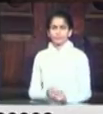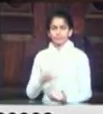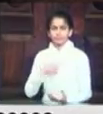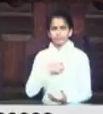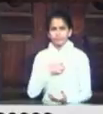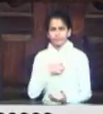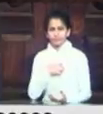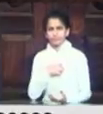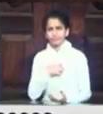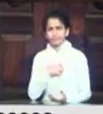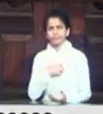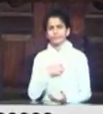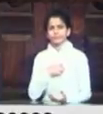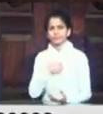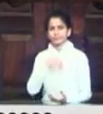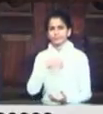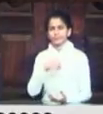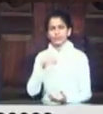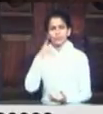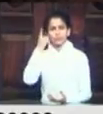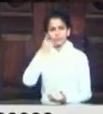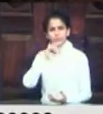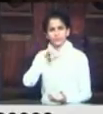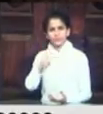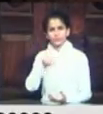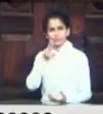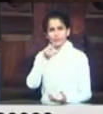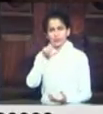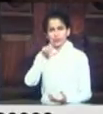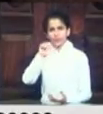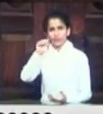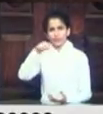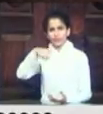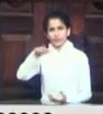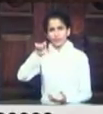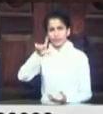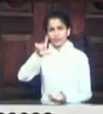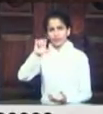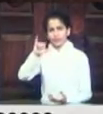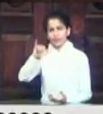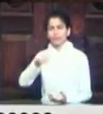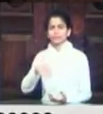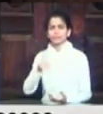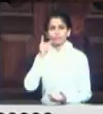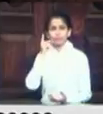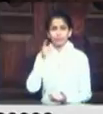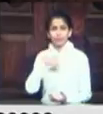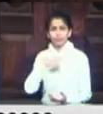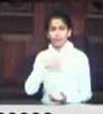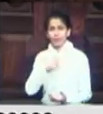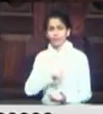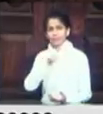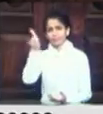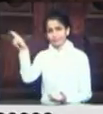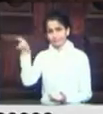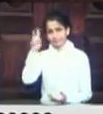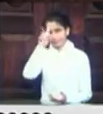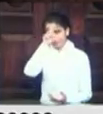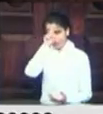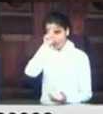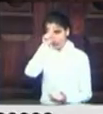deputado doutor Julianelli, que é médico. Está lá o Hospital Adão Pereira Nunes, uma OS.